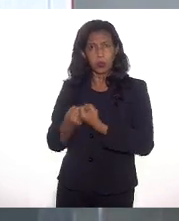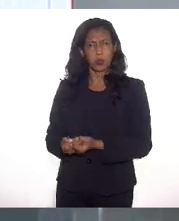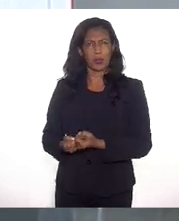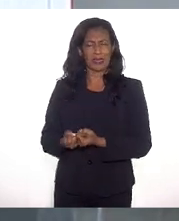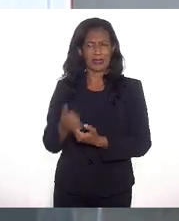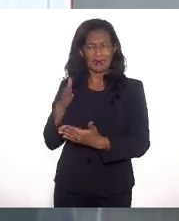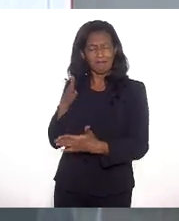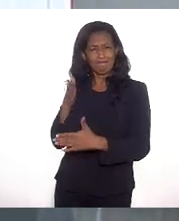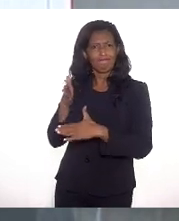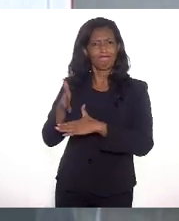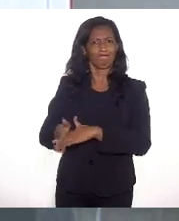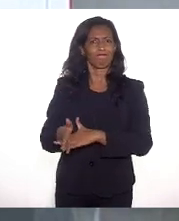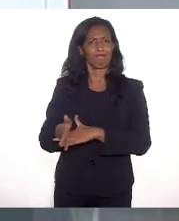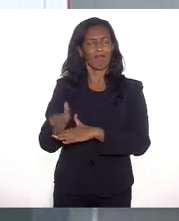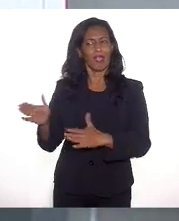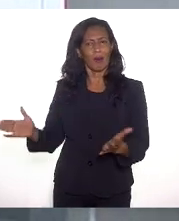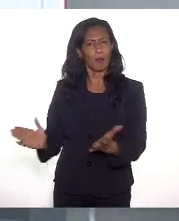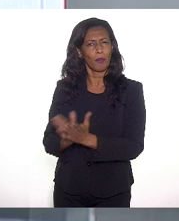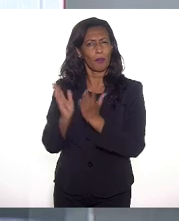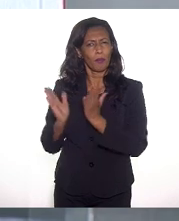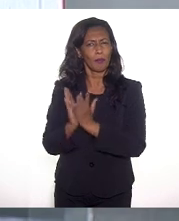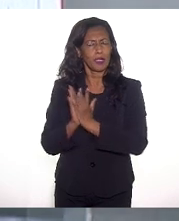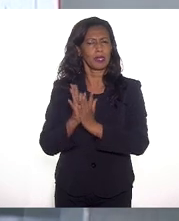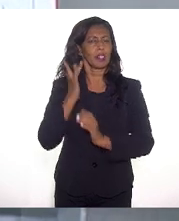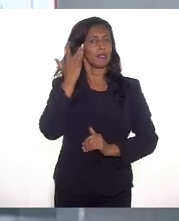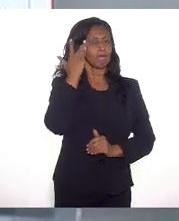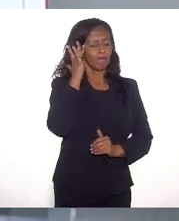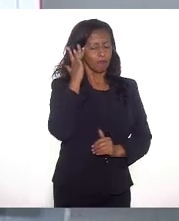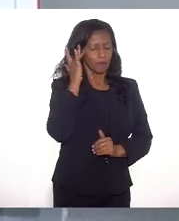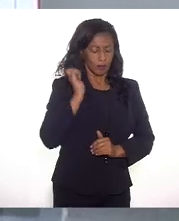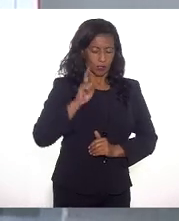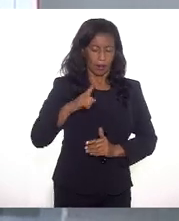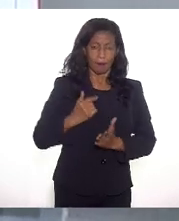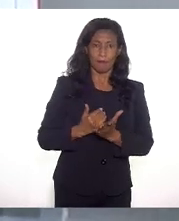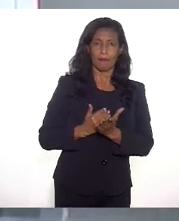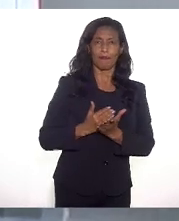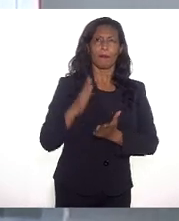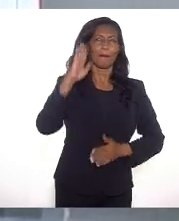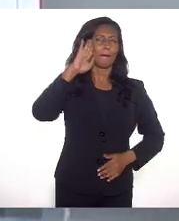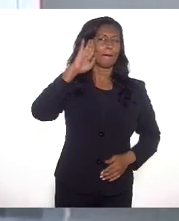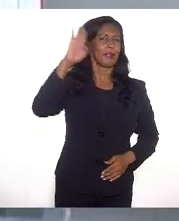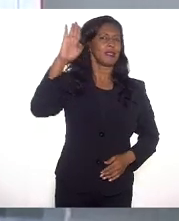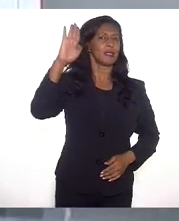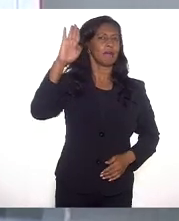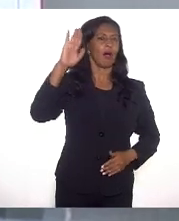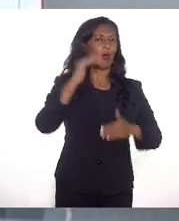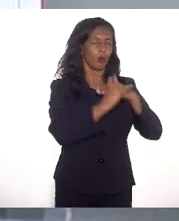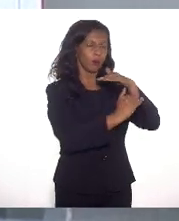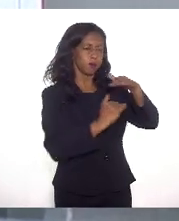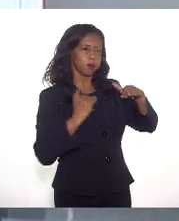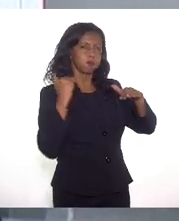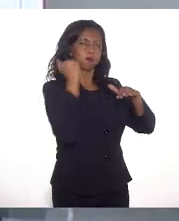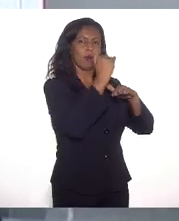verdadeiro enfrentamento à pobreza, eu acho que é a principal meta do Supera Rio.